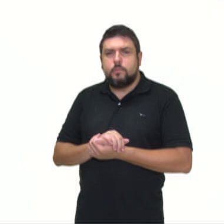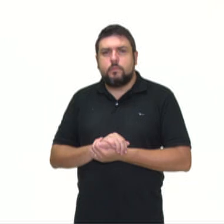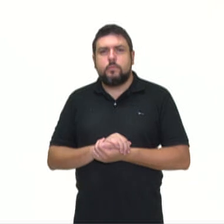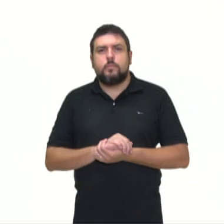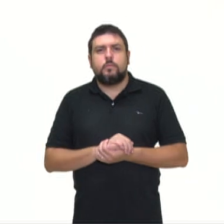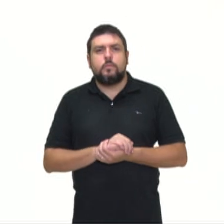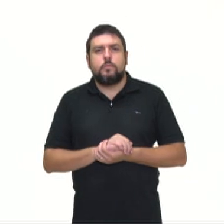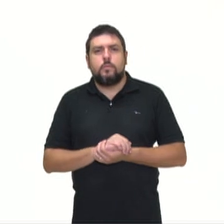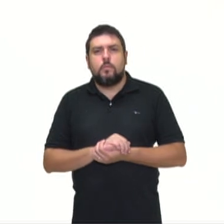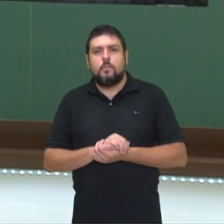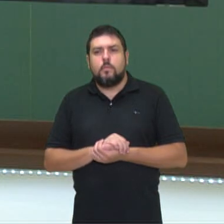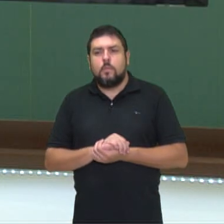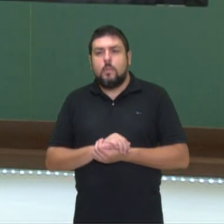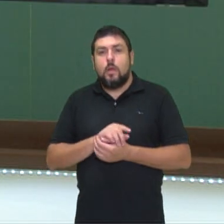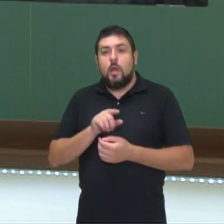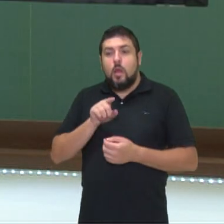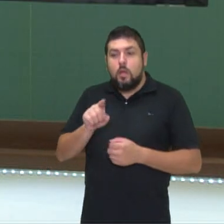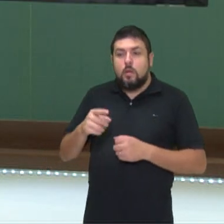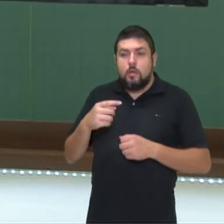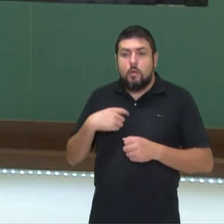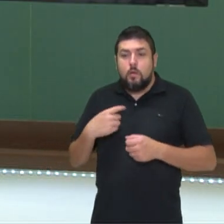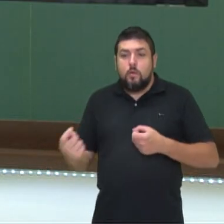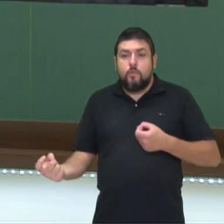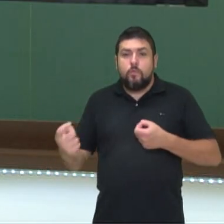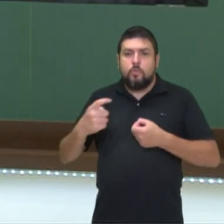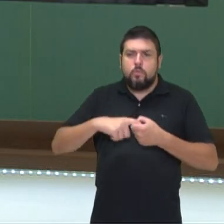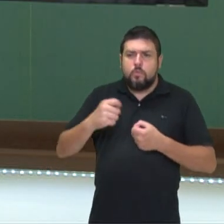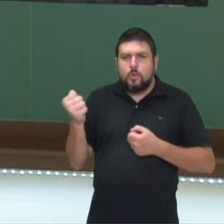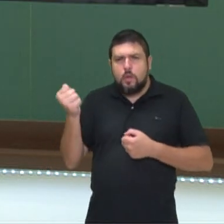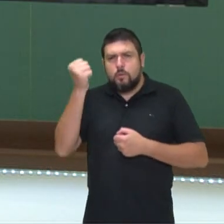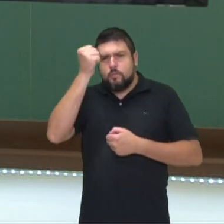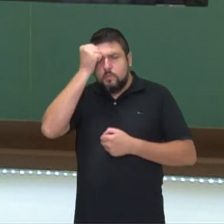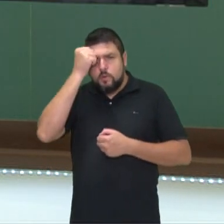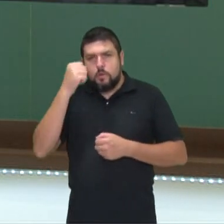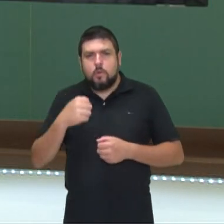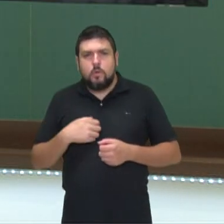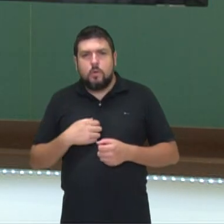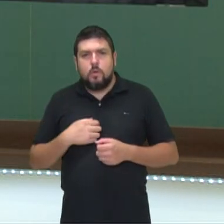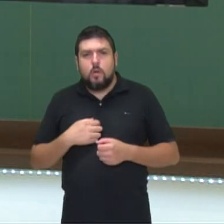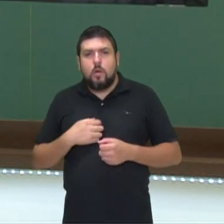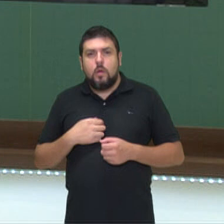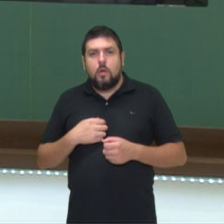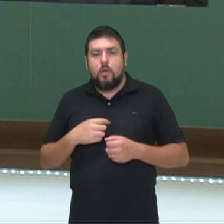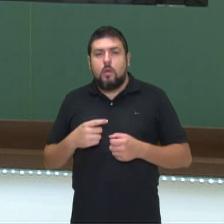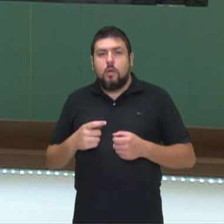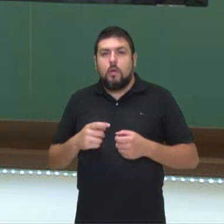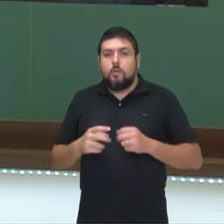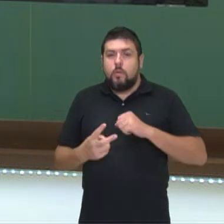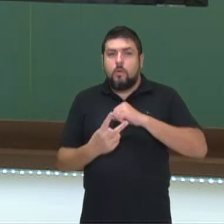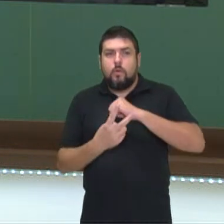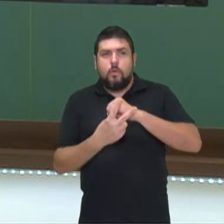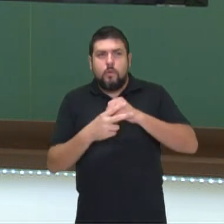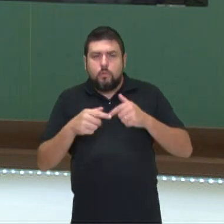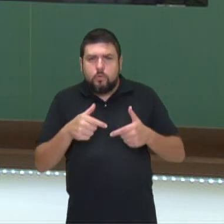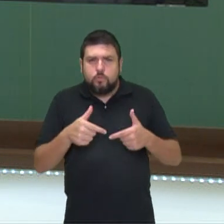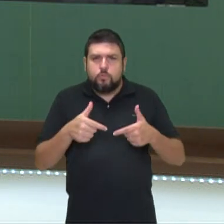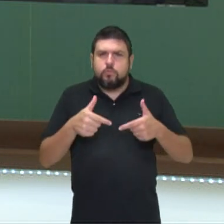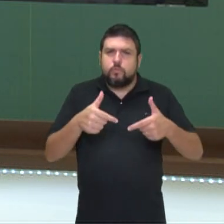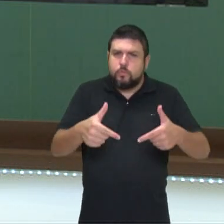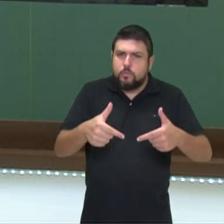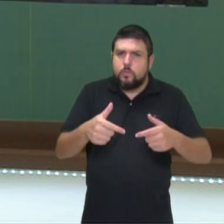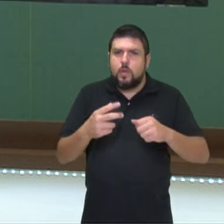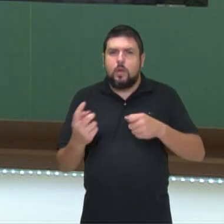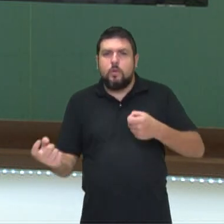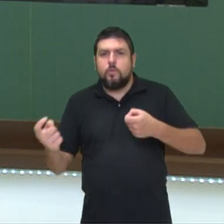arrependido. Temos o verbo nocional voltar e a característica, o predicativo arrependido. 2 núcleos em